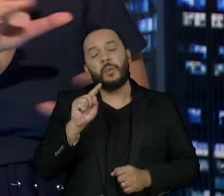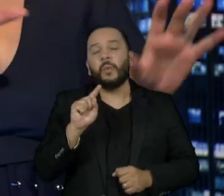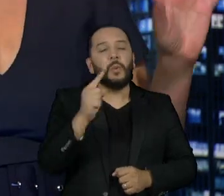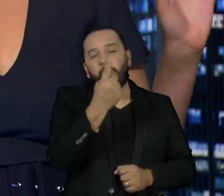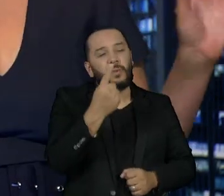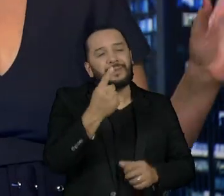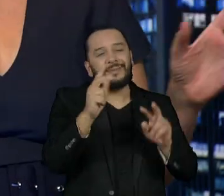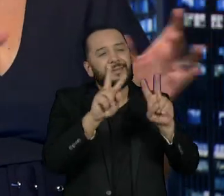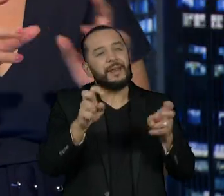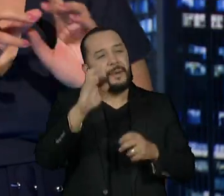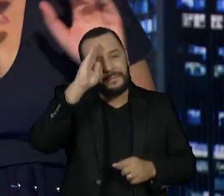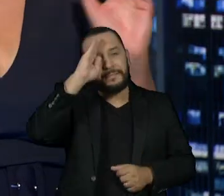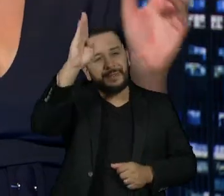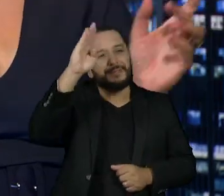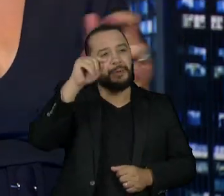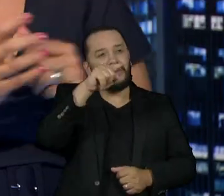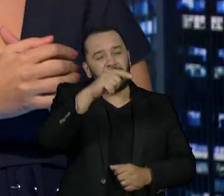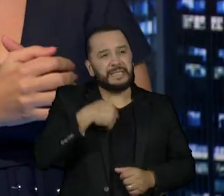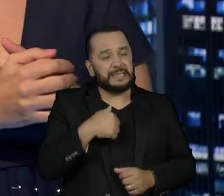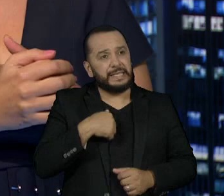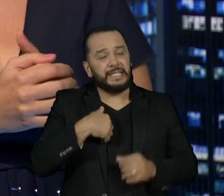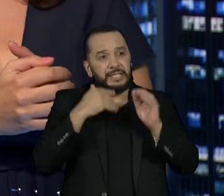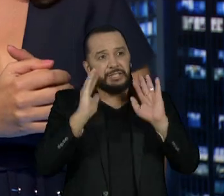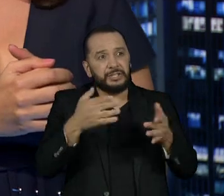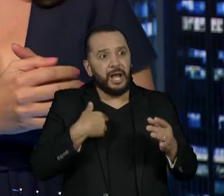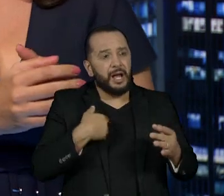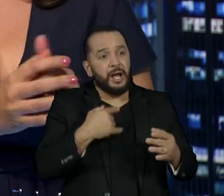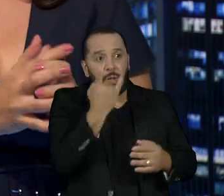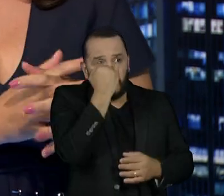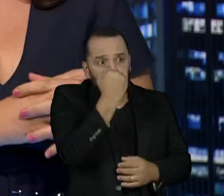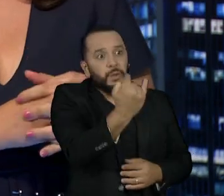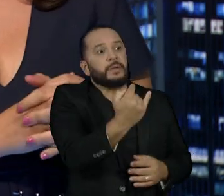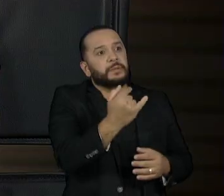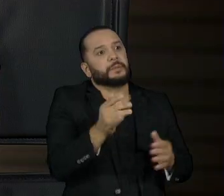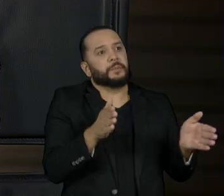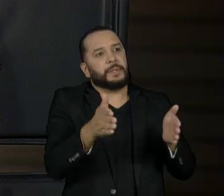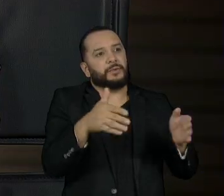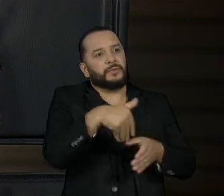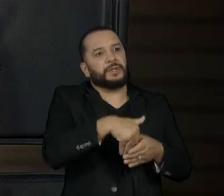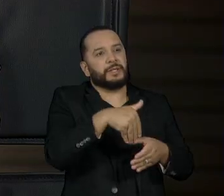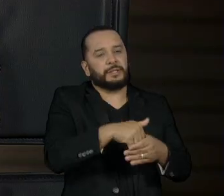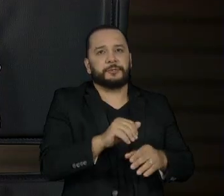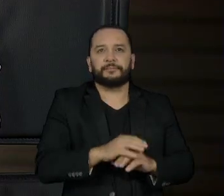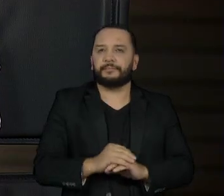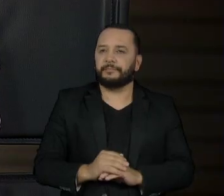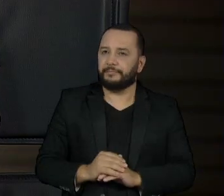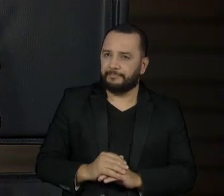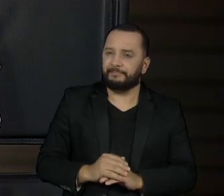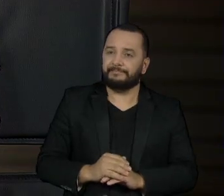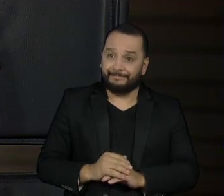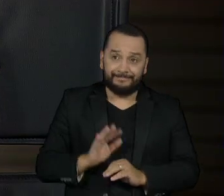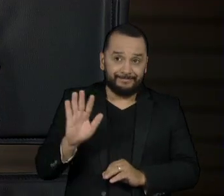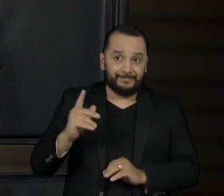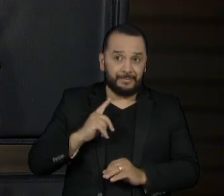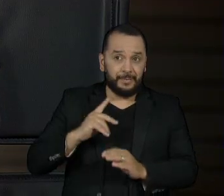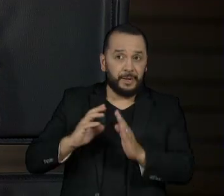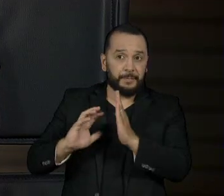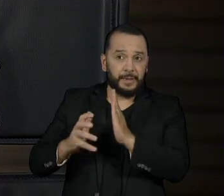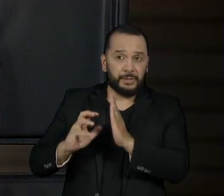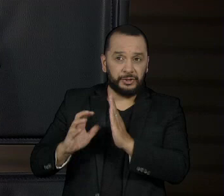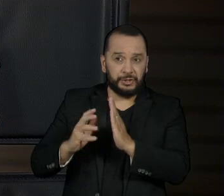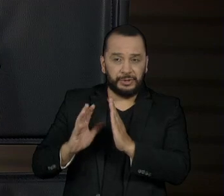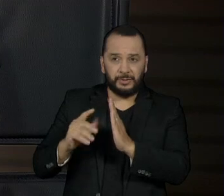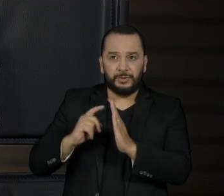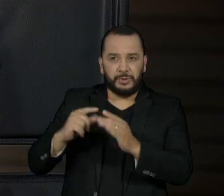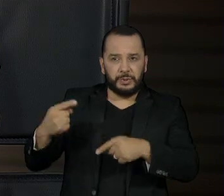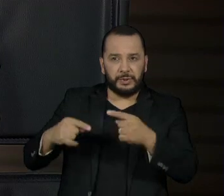principal que mais chamou a atenção de vocês nesse pleito, professora? Bom, para fugir um pouco da discussão dos partidos, eu acho que eu